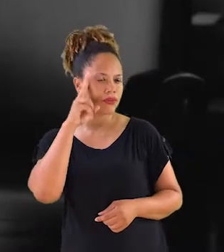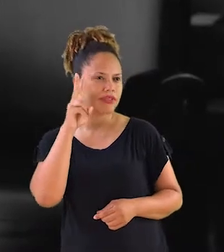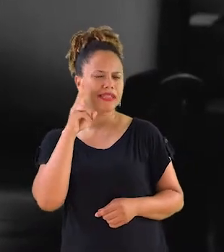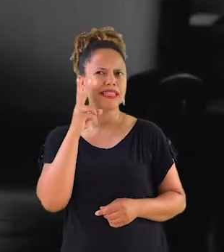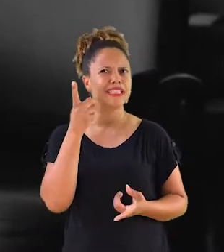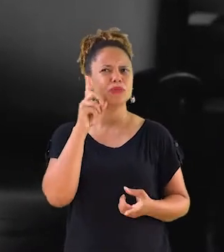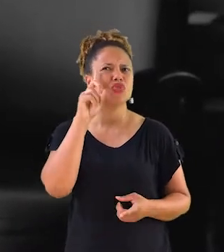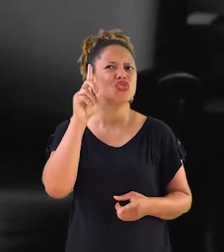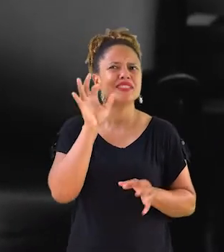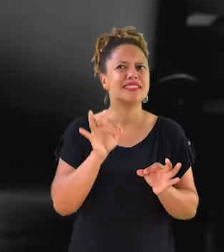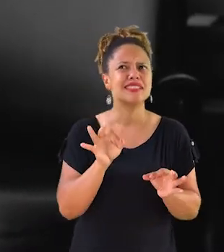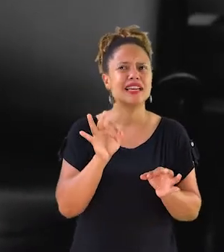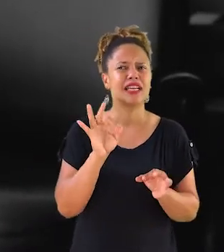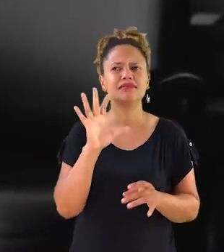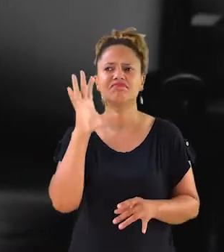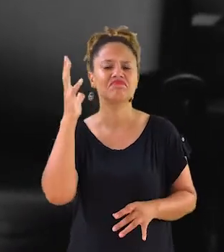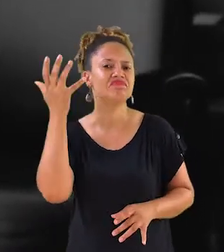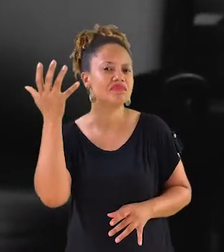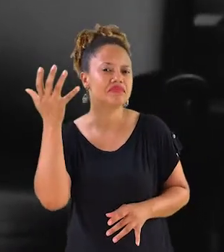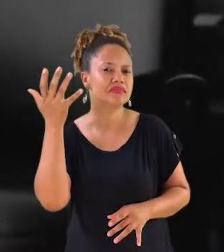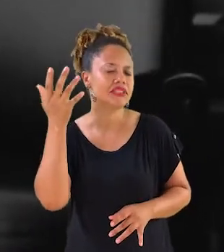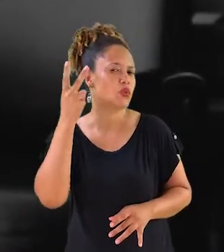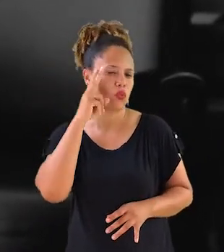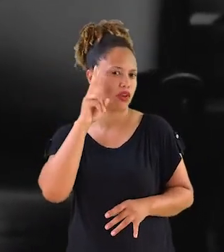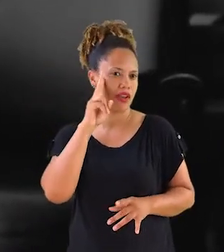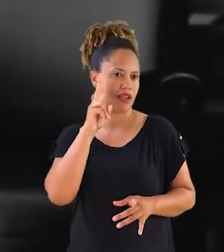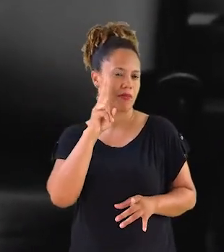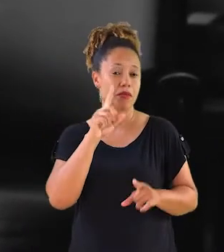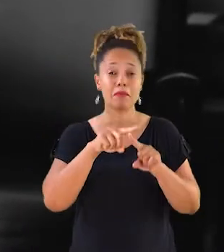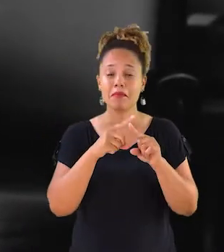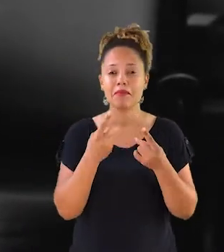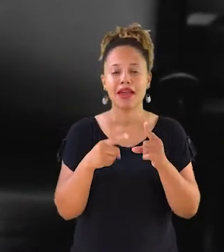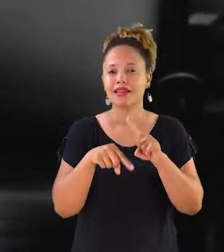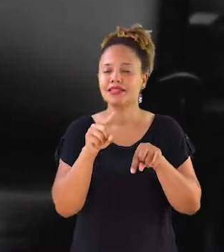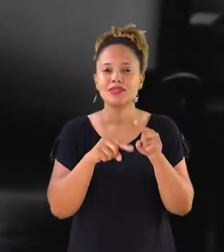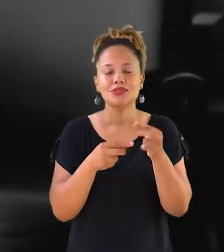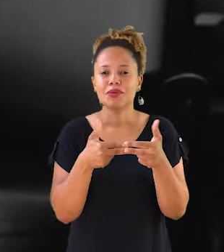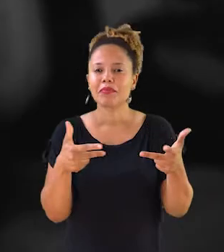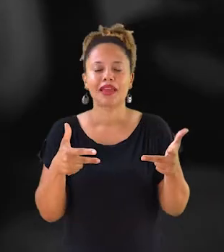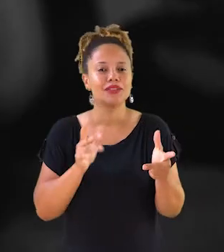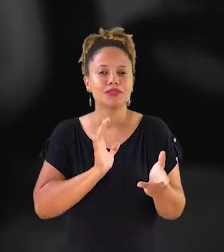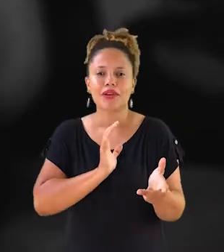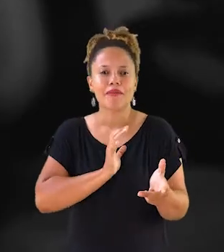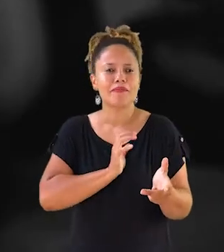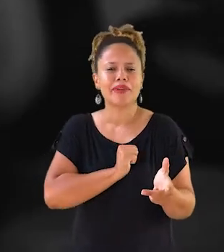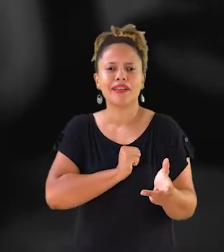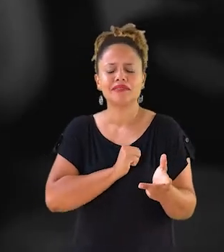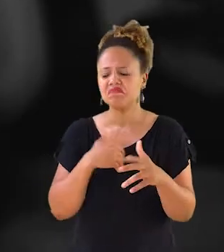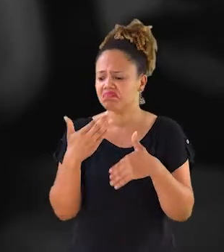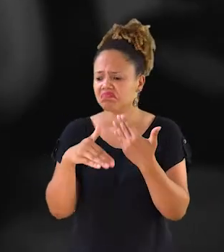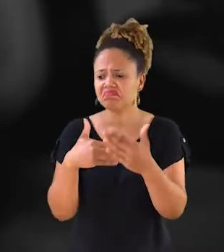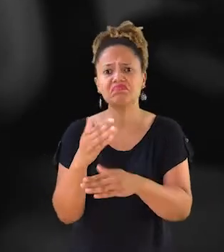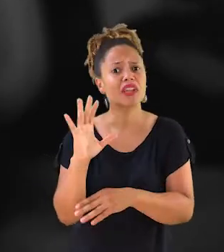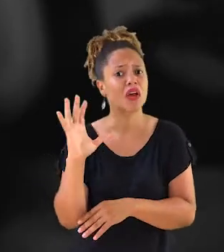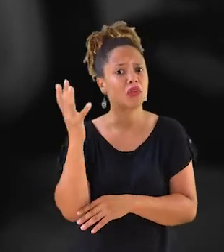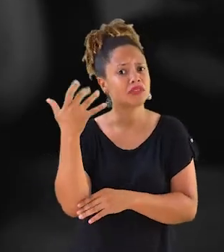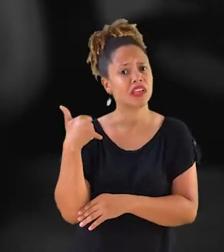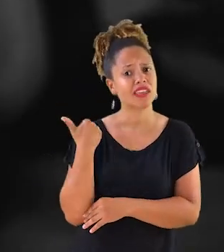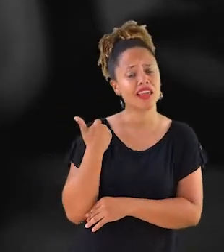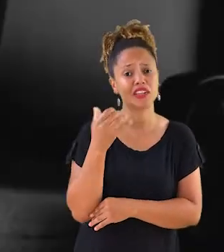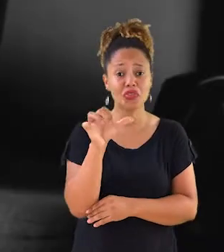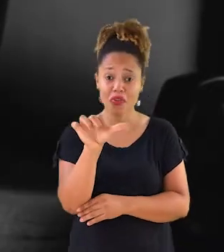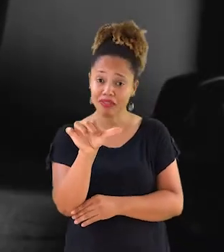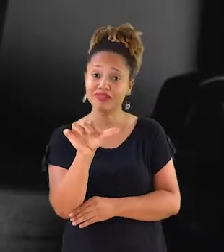Certo. Quando foi que eu me interessei pelo instrumento? Foi uma coisa muito assim misteriosa, porque eu tinha em torno de 9